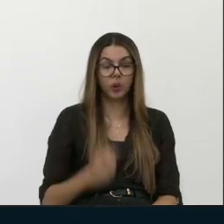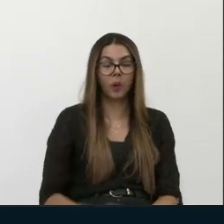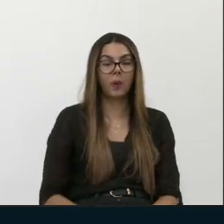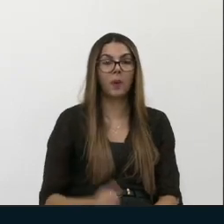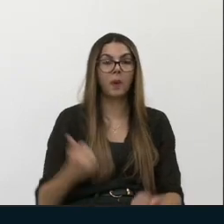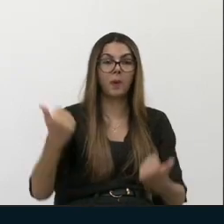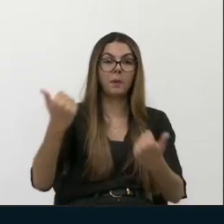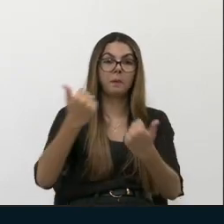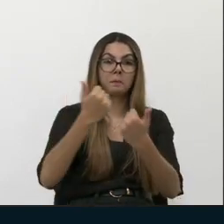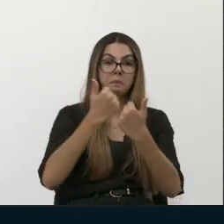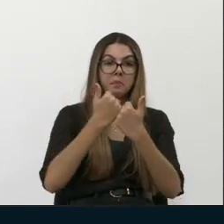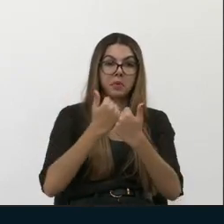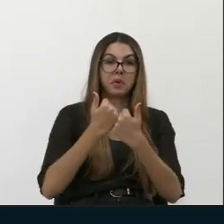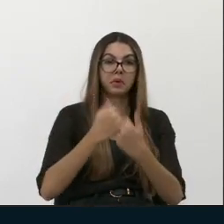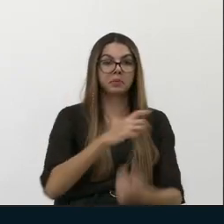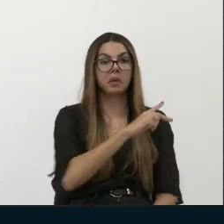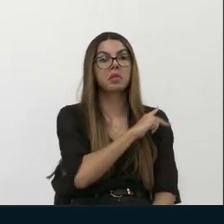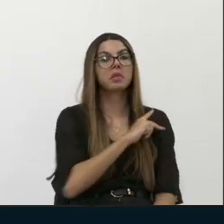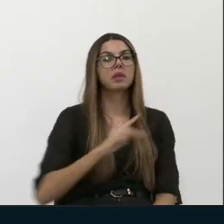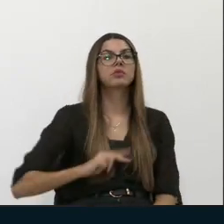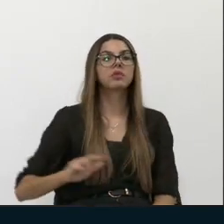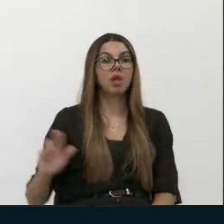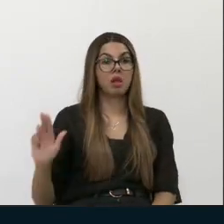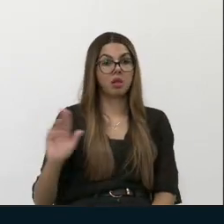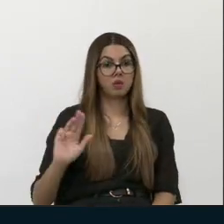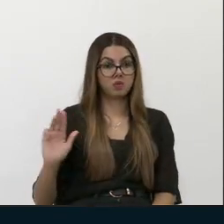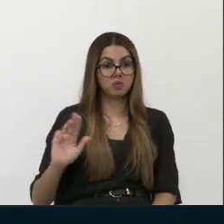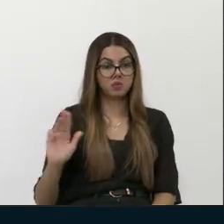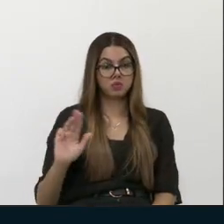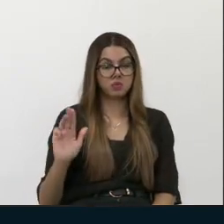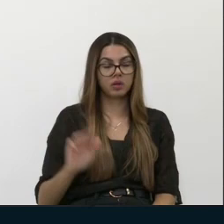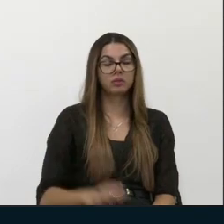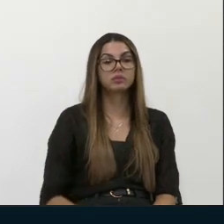diga-se de passagem, que está aqui